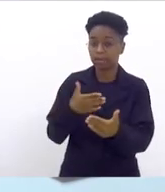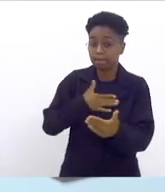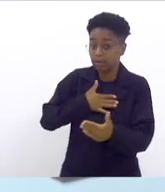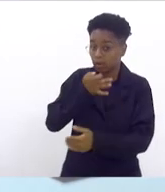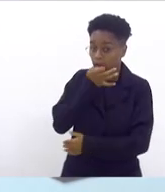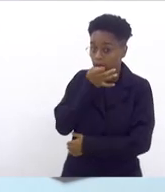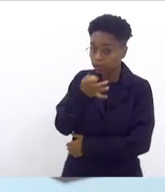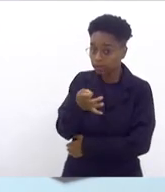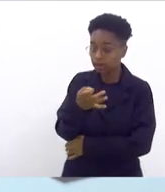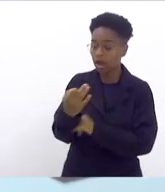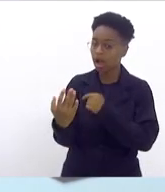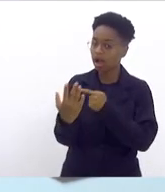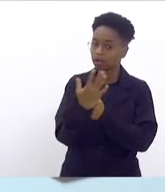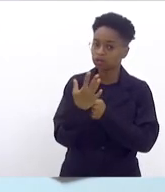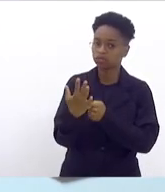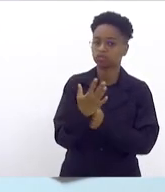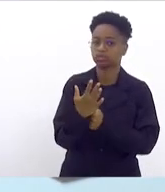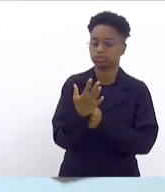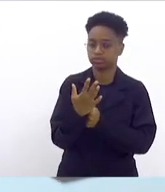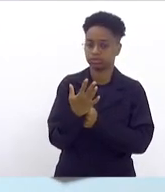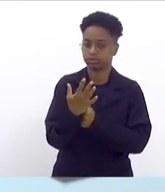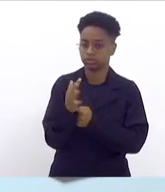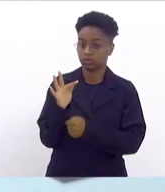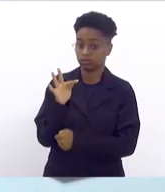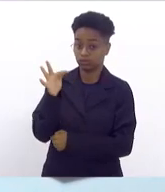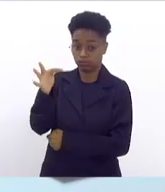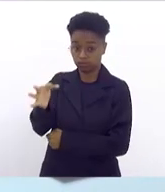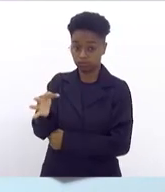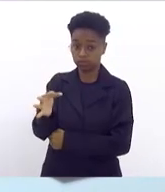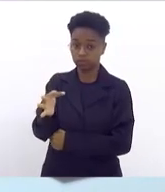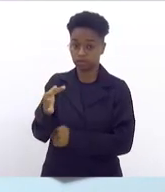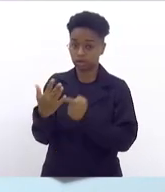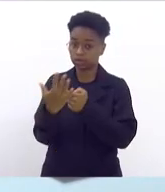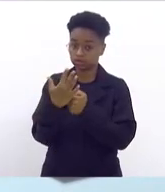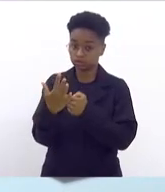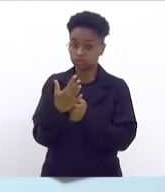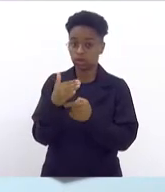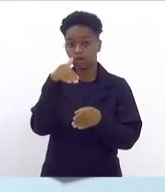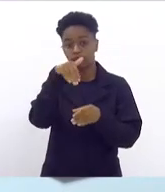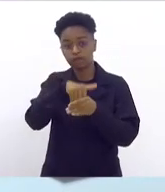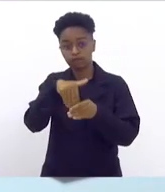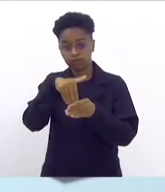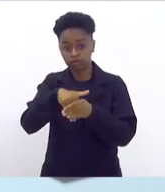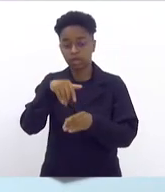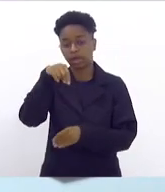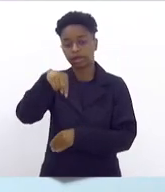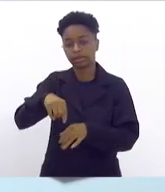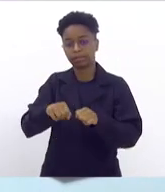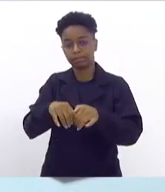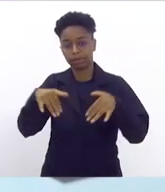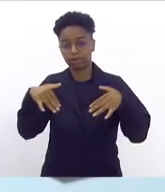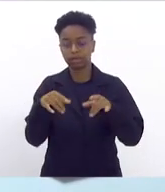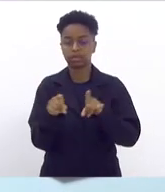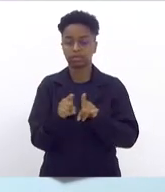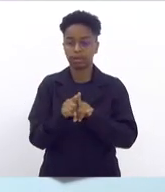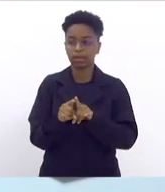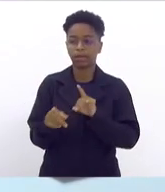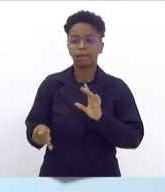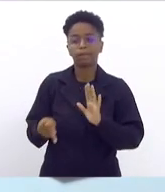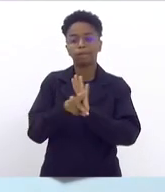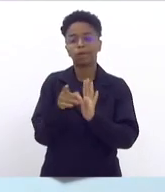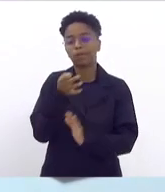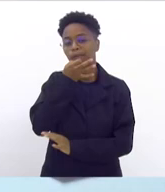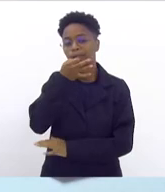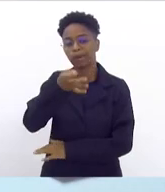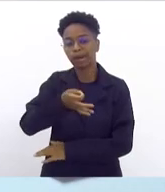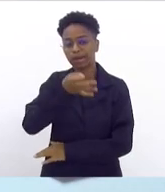entendimento, vai nos ajudar no futuro a votação de plenário e os próprios